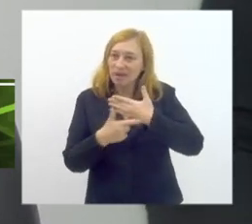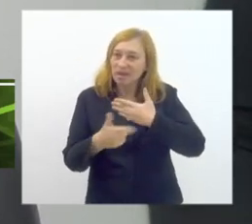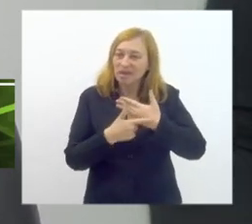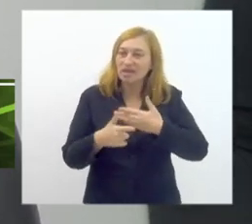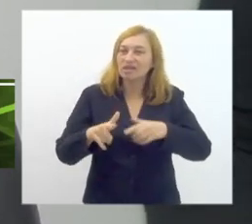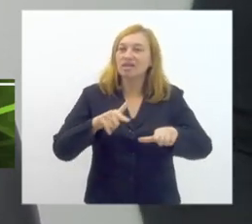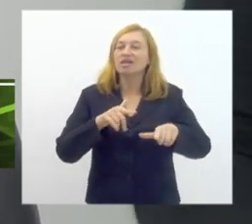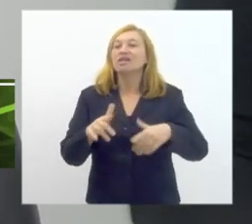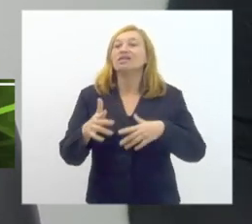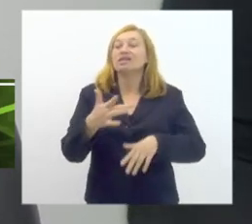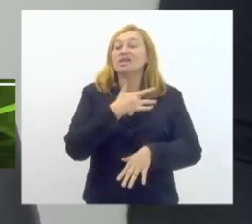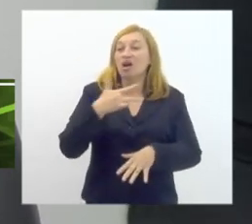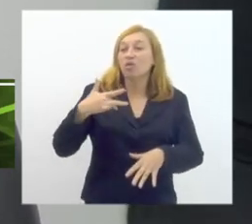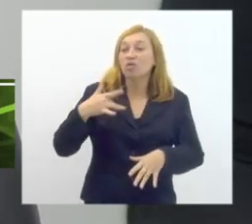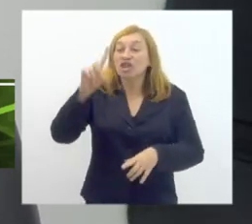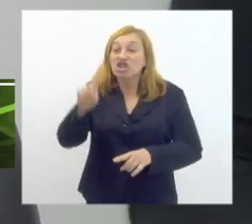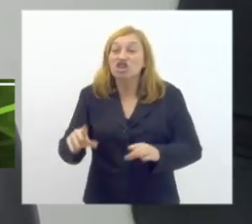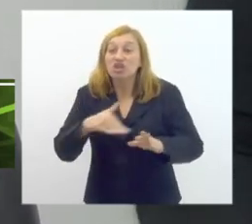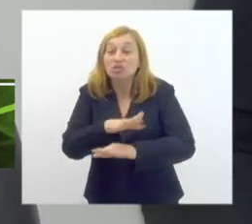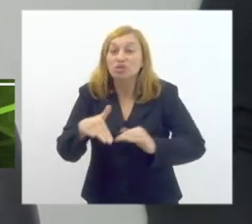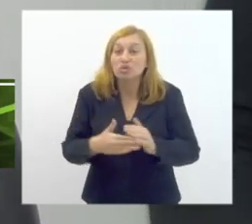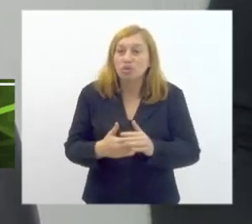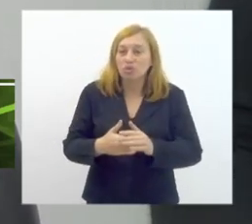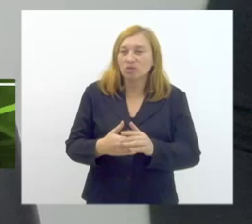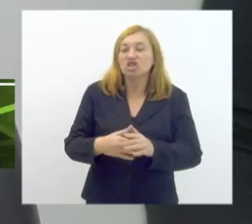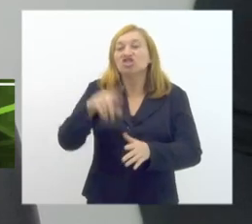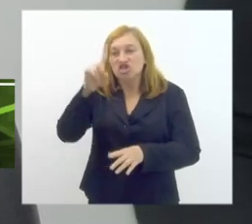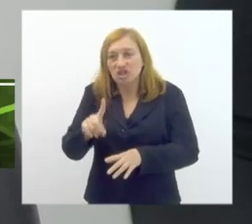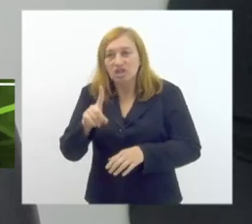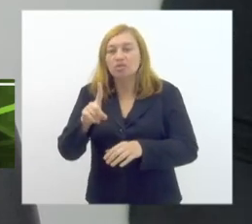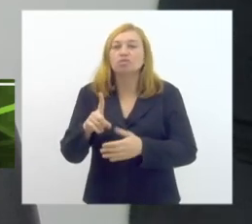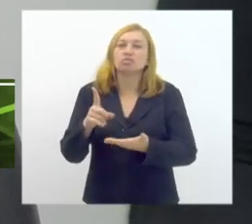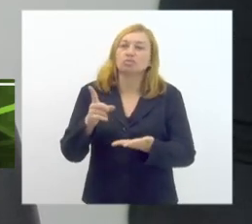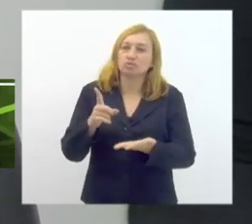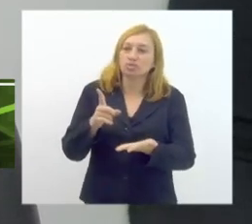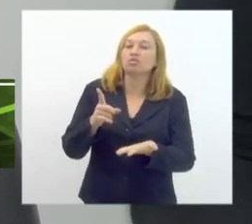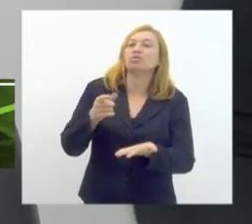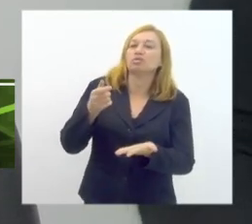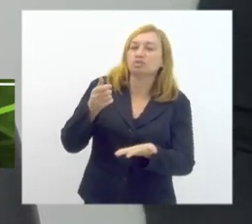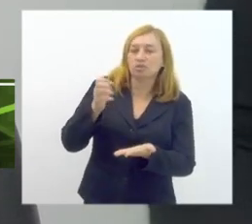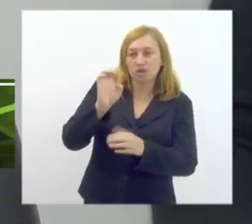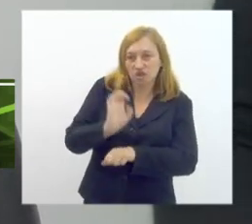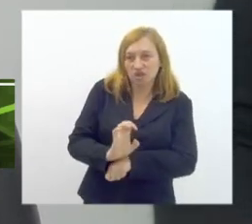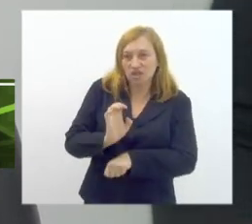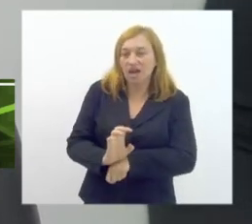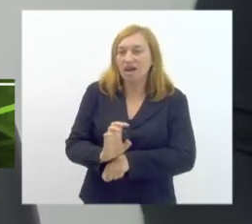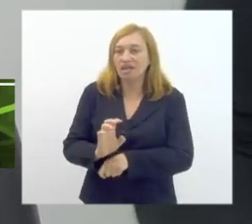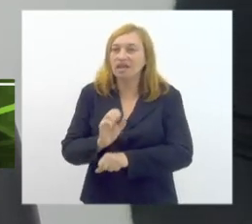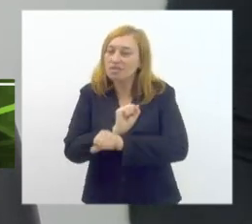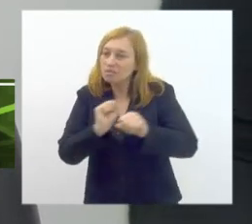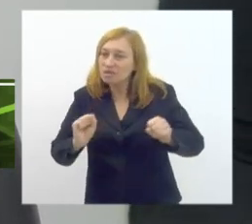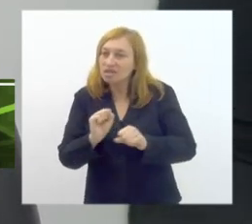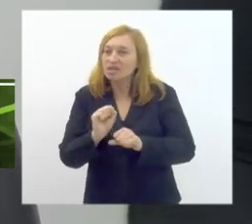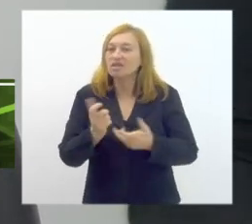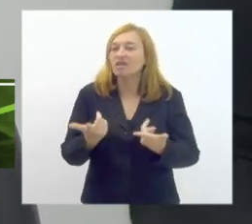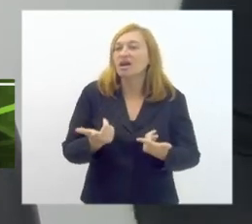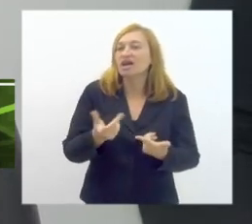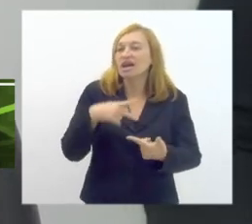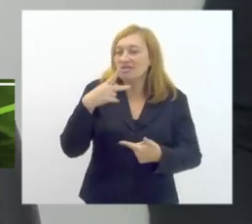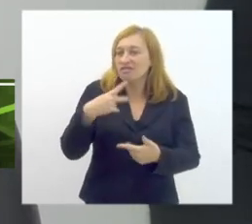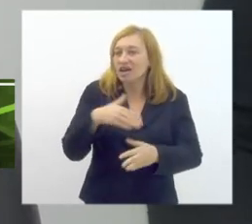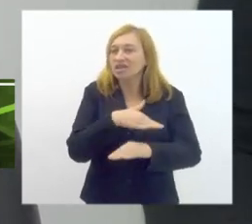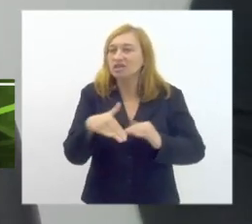todos e dever do Estado, é impossível, e acho que a fala dos prefeitos aqui demonstra isso, que